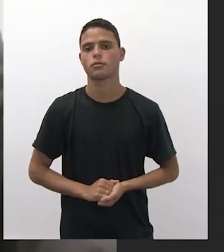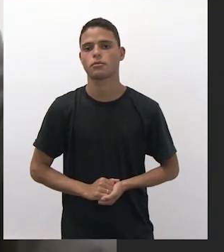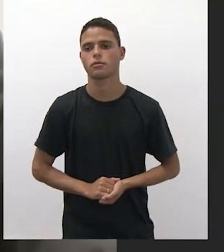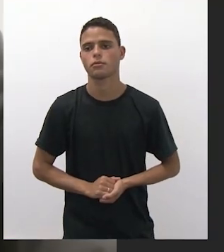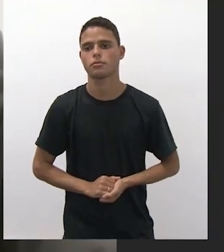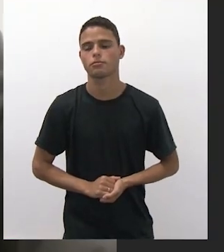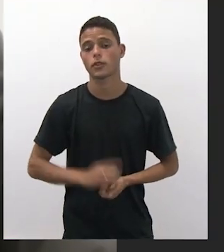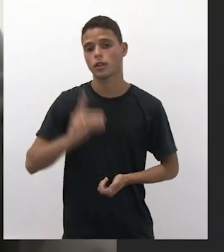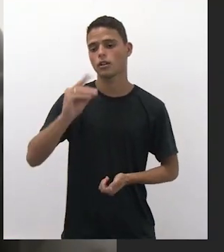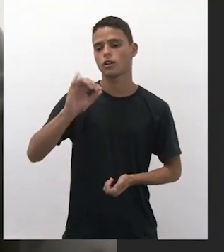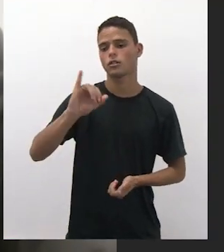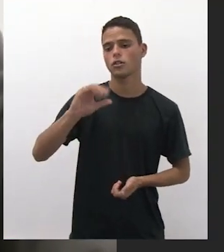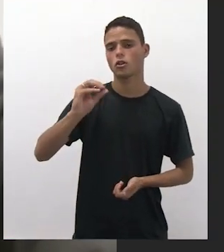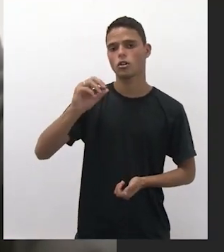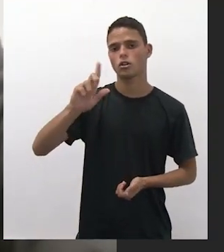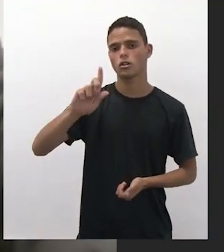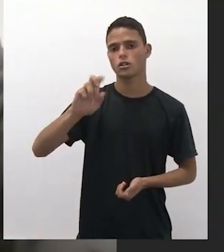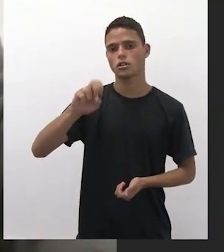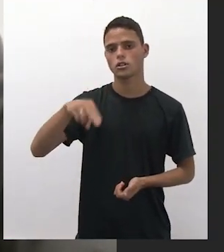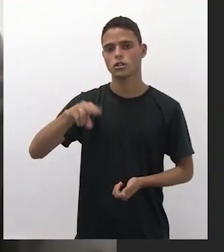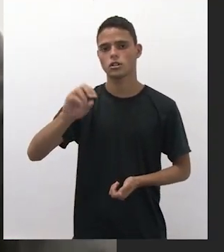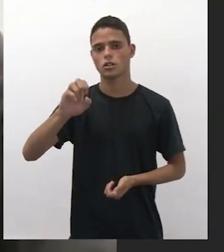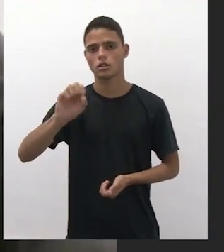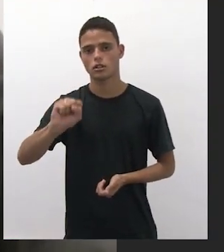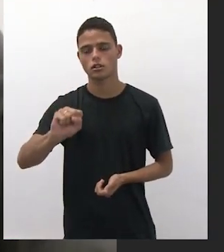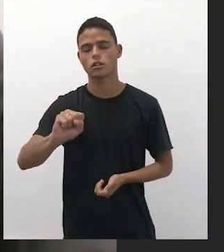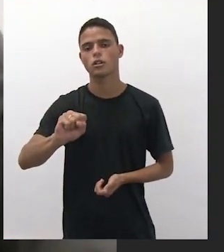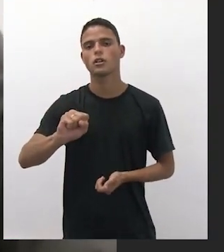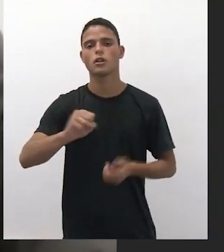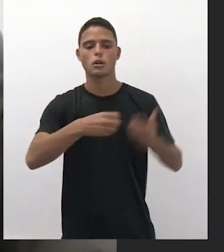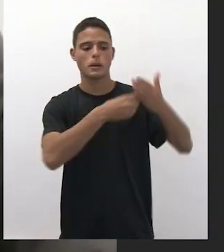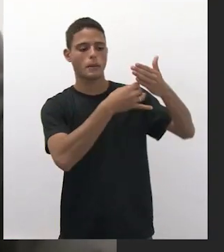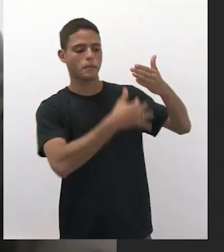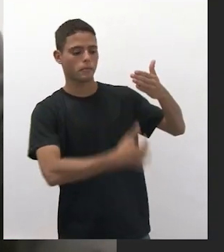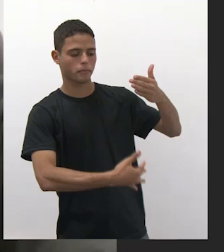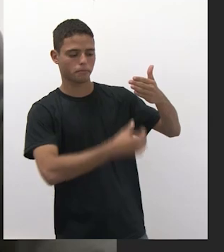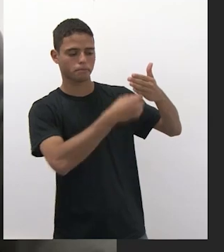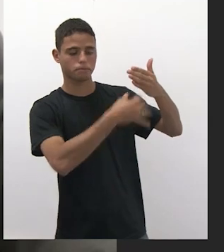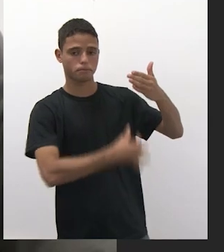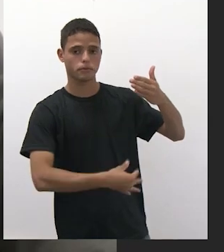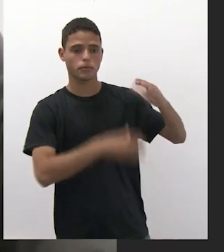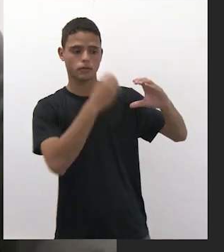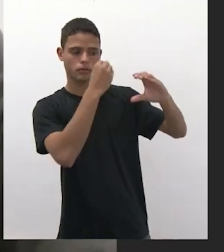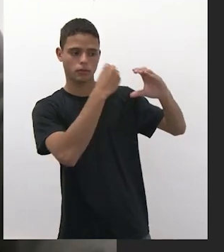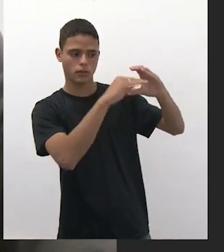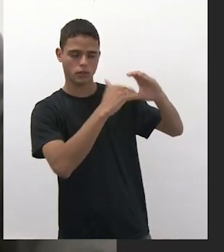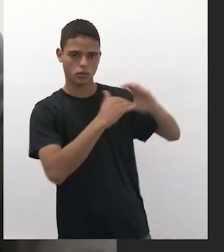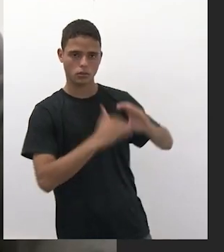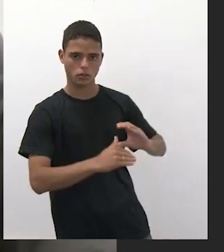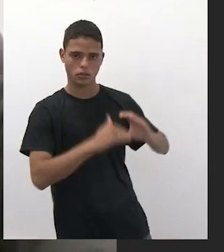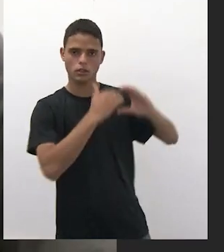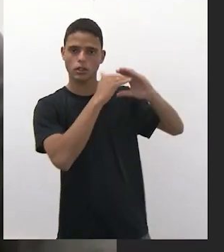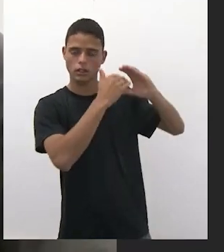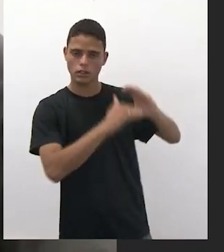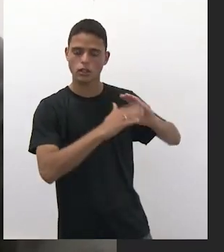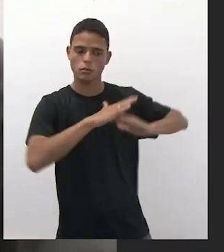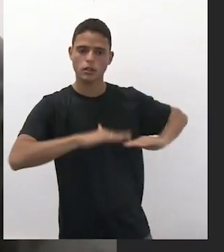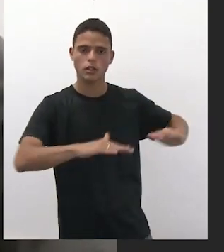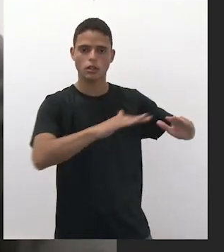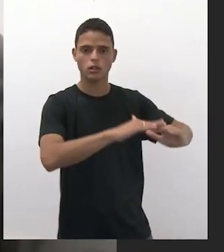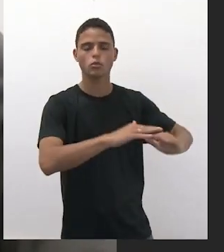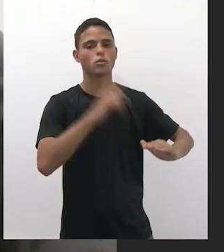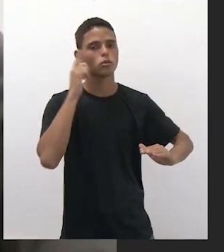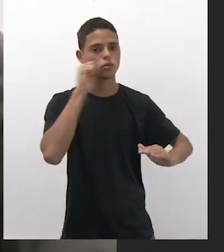Diógenes, a Patrícia, que nos acompanha aqui no chat, vai colocar, então, o e-mail do NUMA aqui no chat para que todos